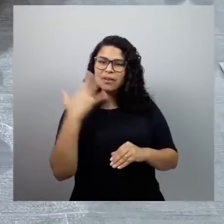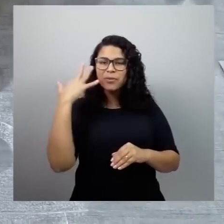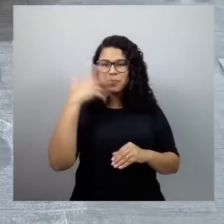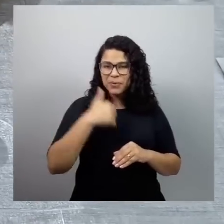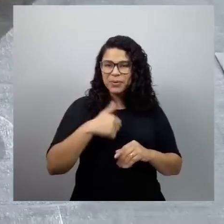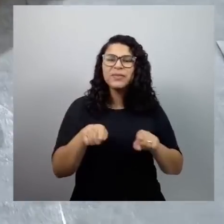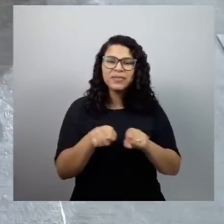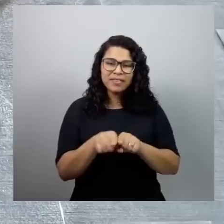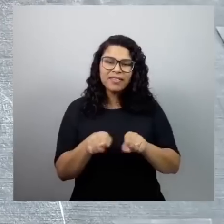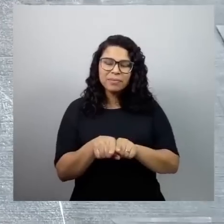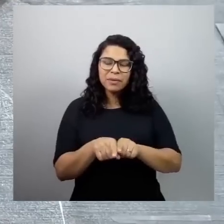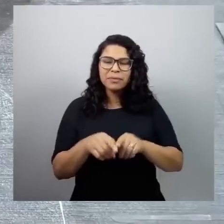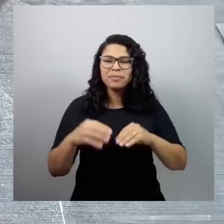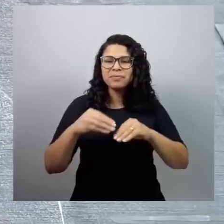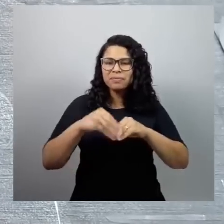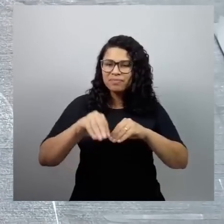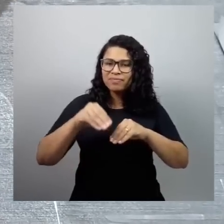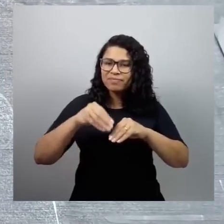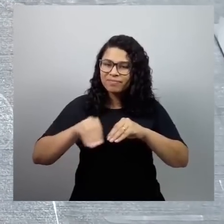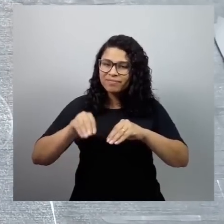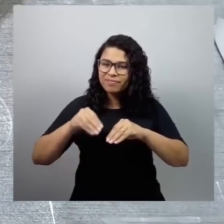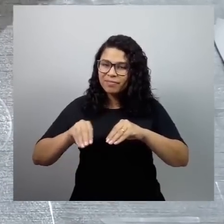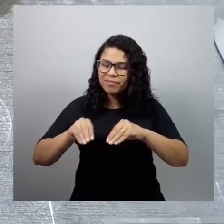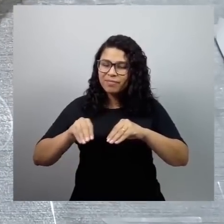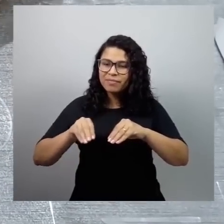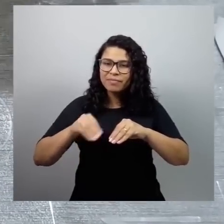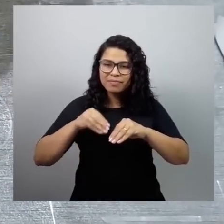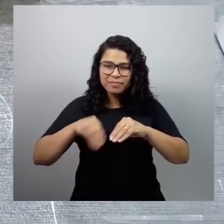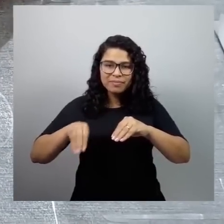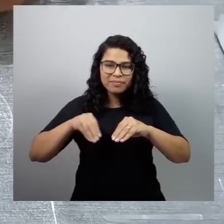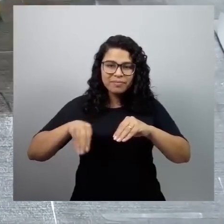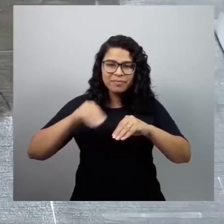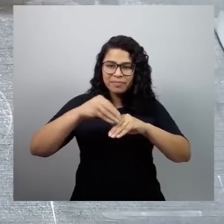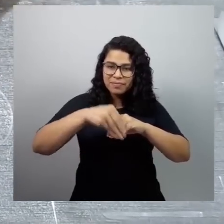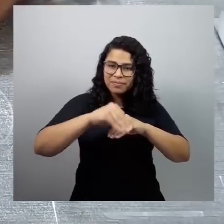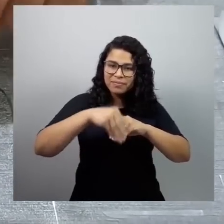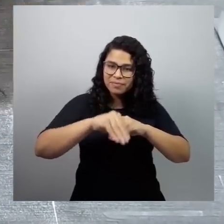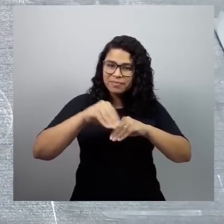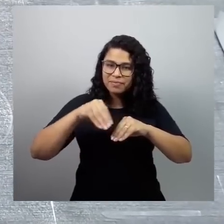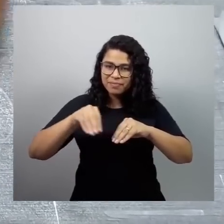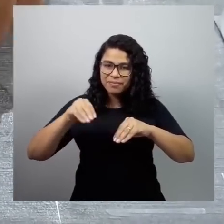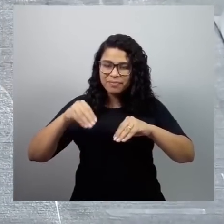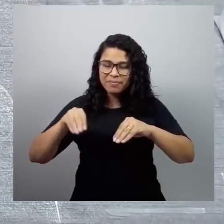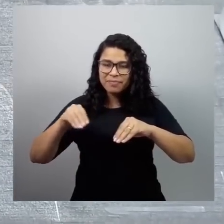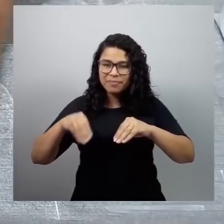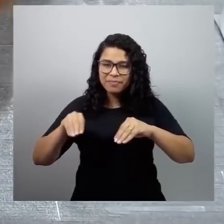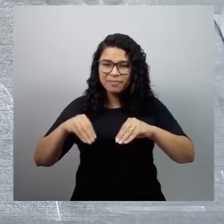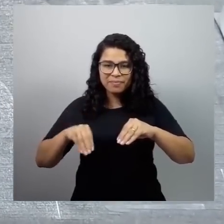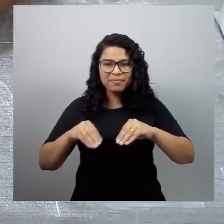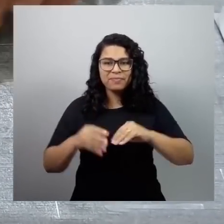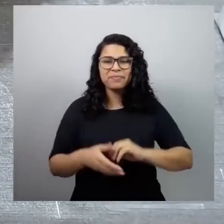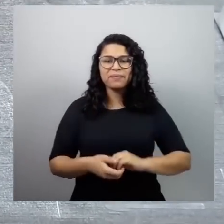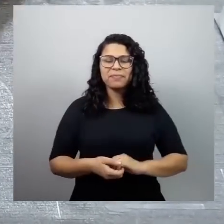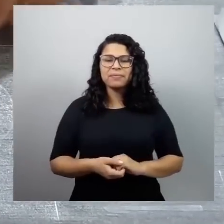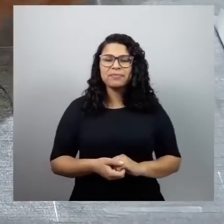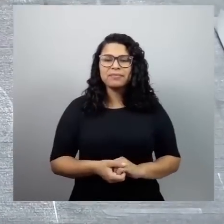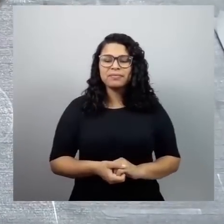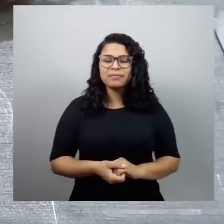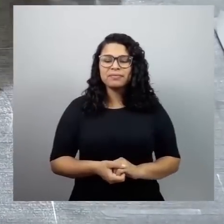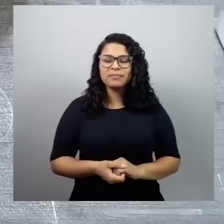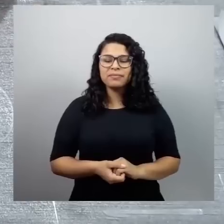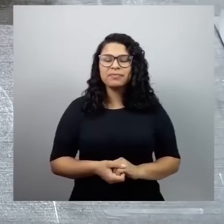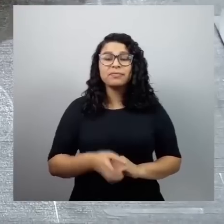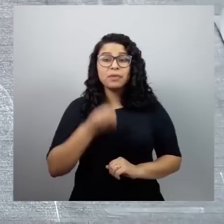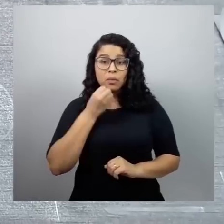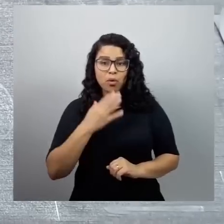vão ver, ó, vai ficar bem colorido. Quanto mais colorida for a folha da revista, mais colorido fica o desenho. Então